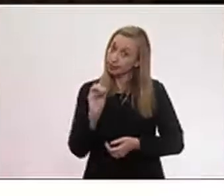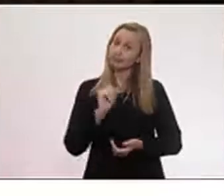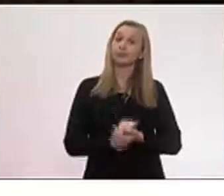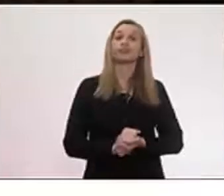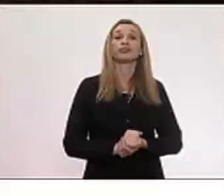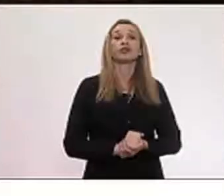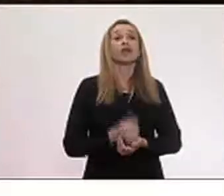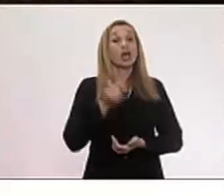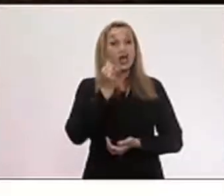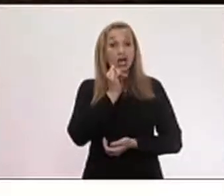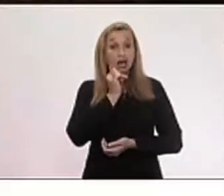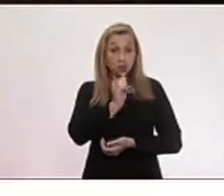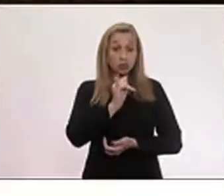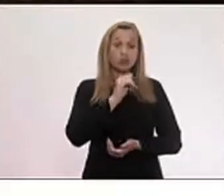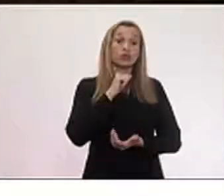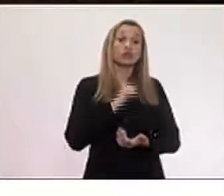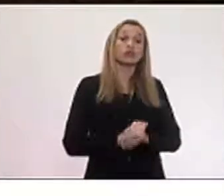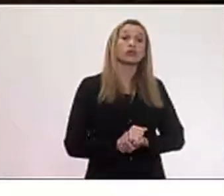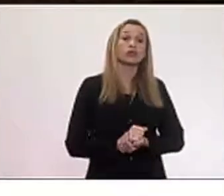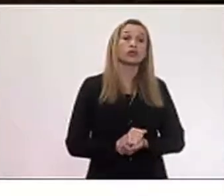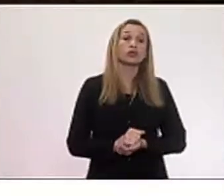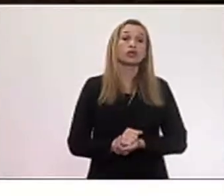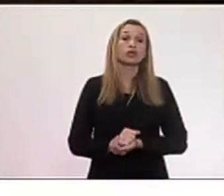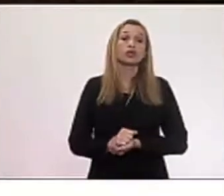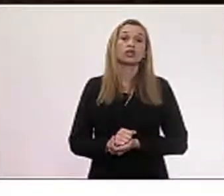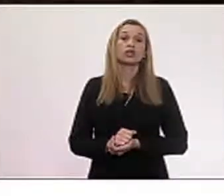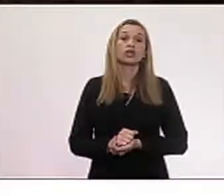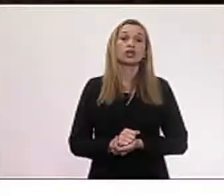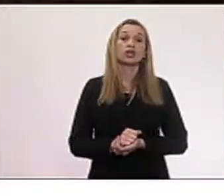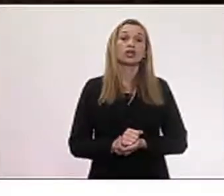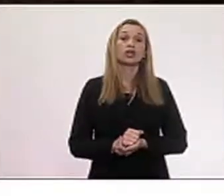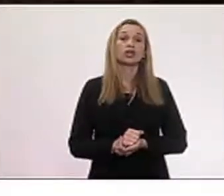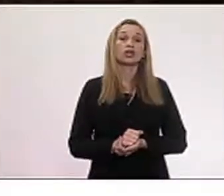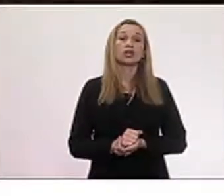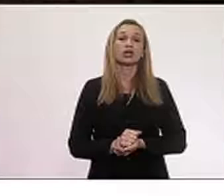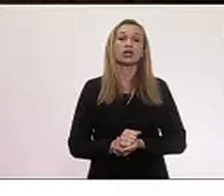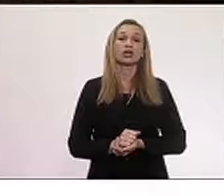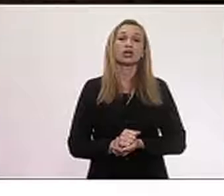que anunciou que ia dissolver